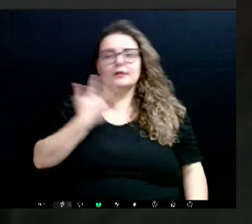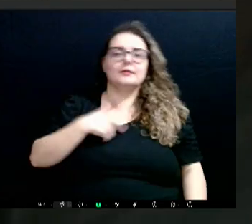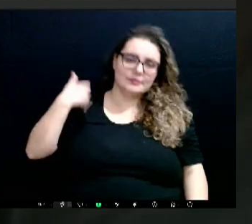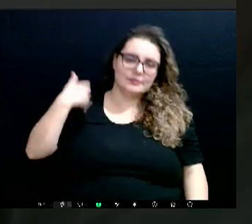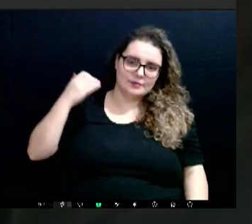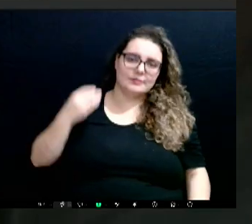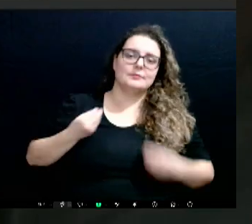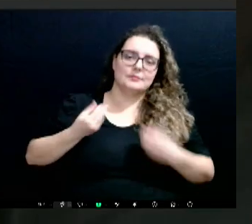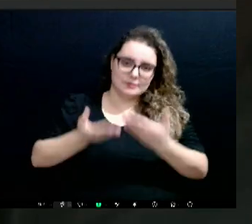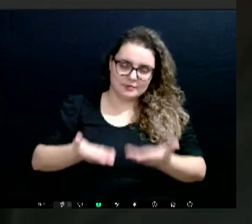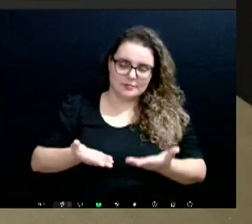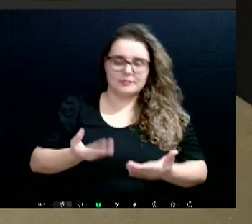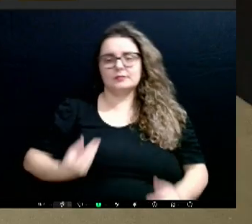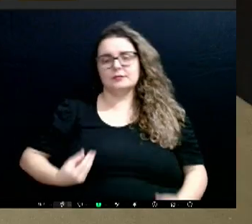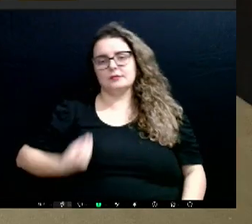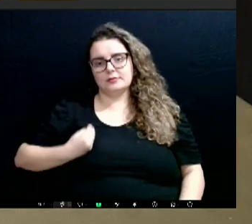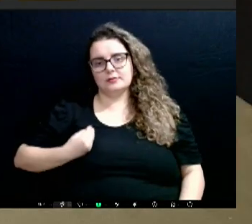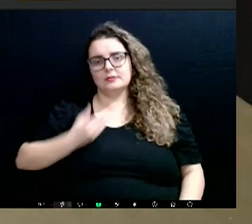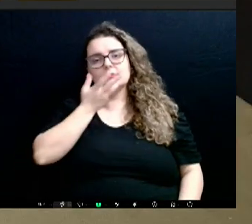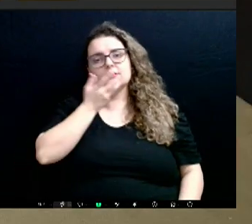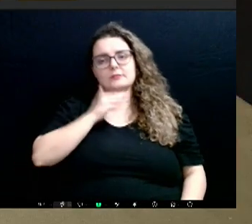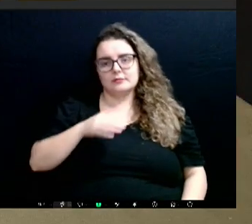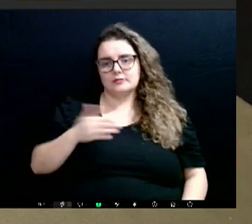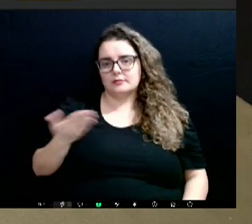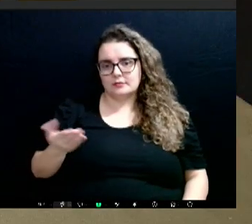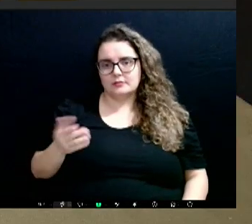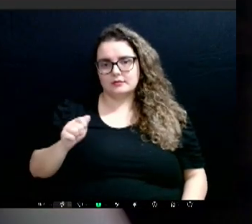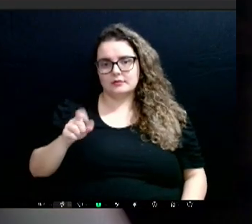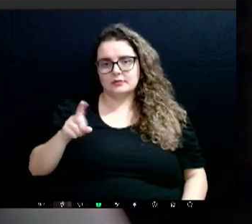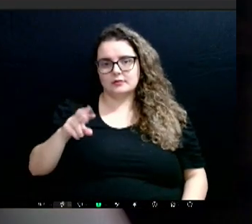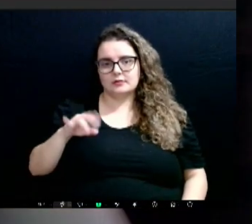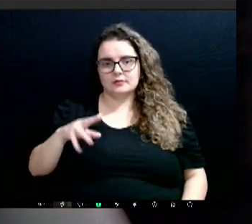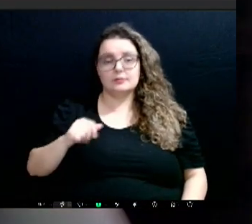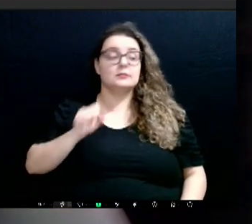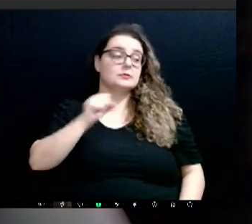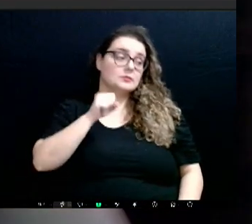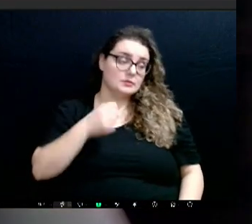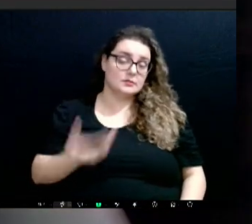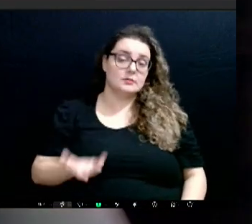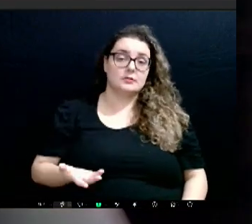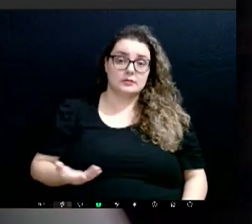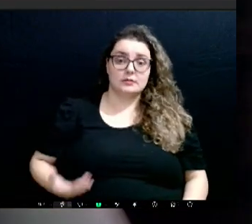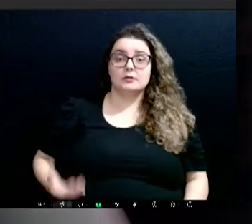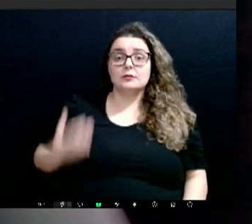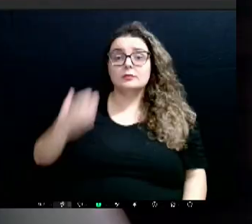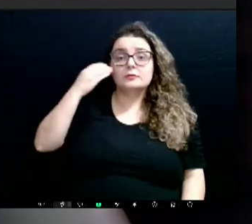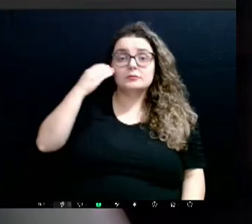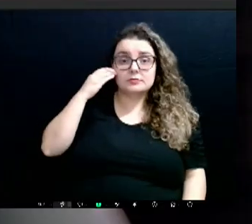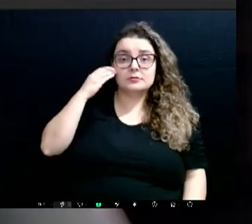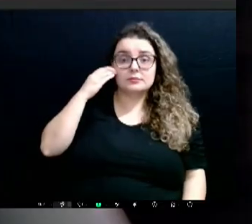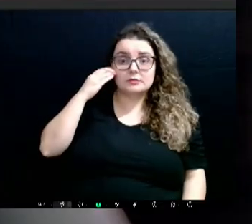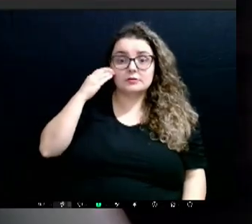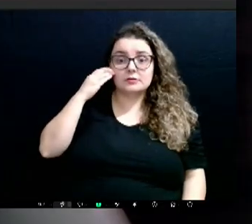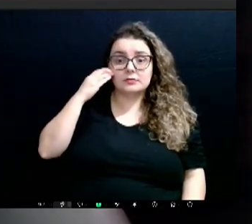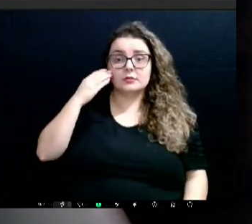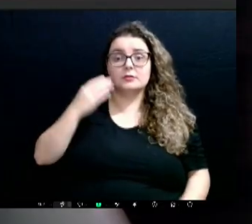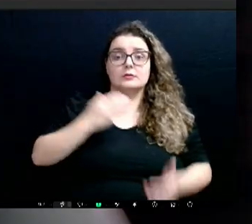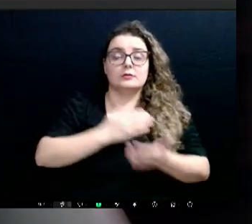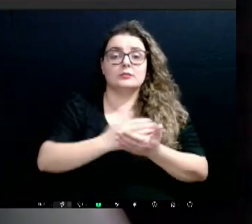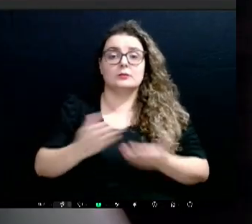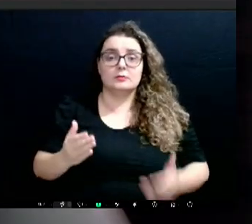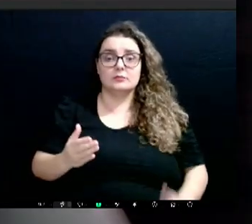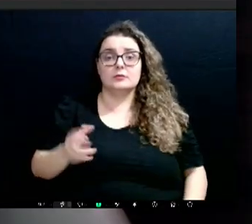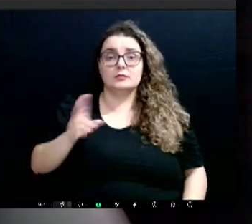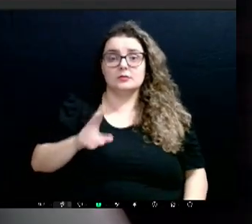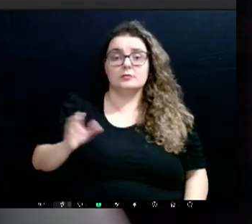na vida dos nossos pequenos, não é, Adriana? Sim, inclusive o celular a gente começou a utilizar como um aparelho